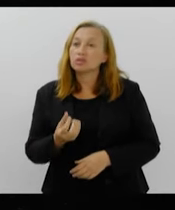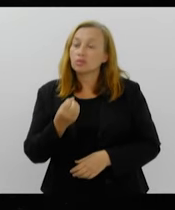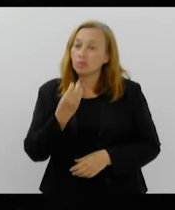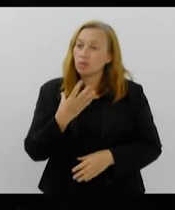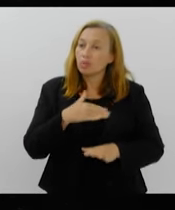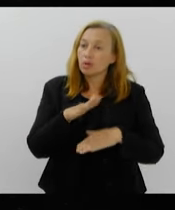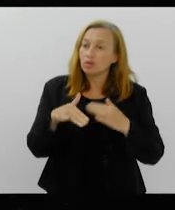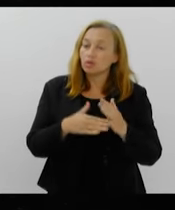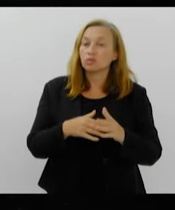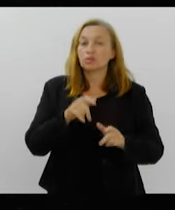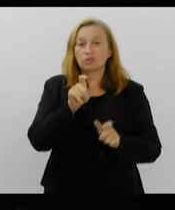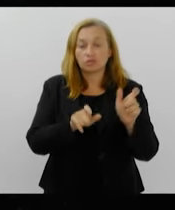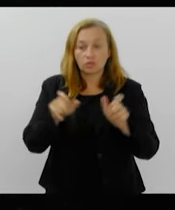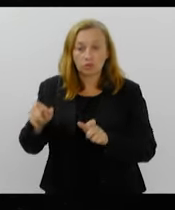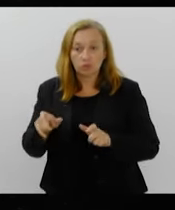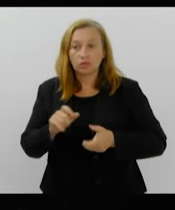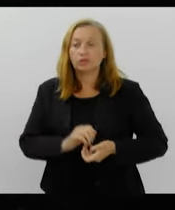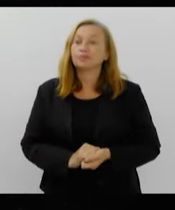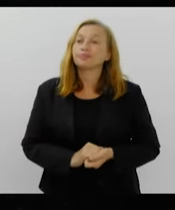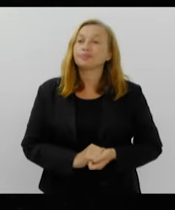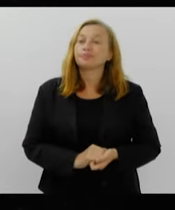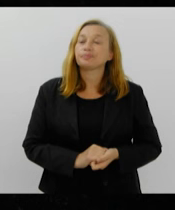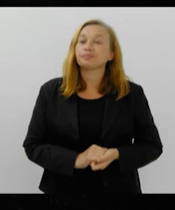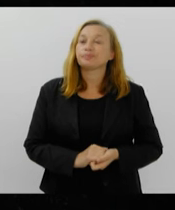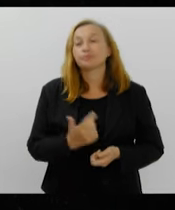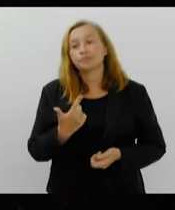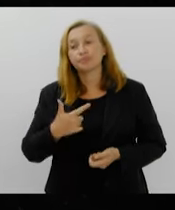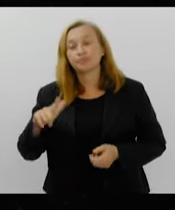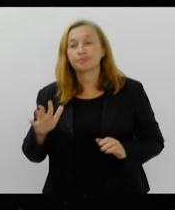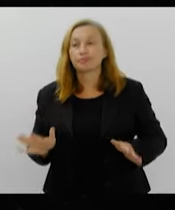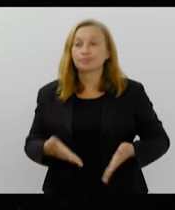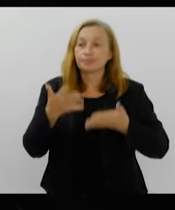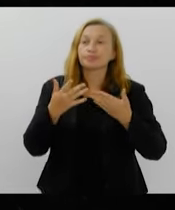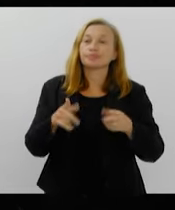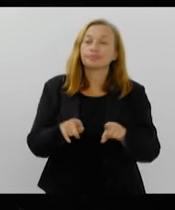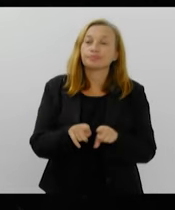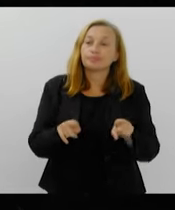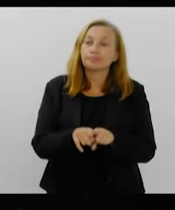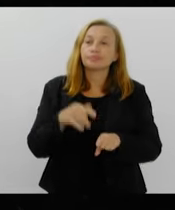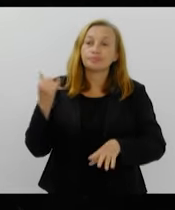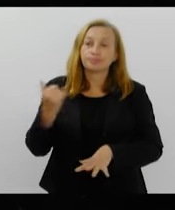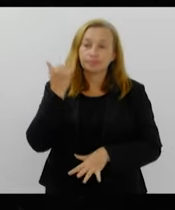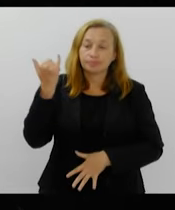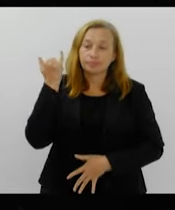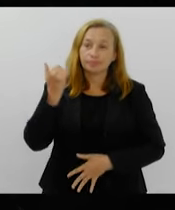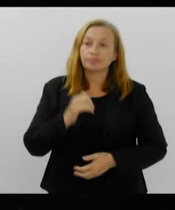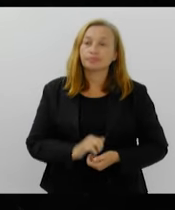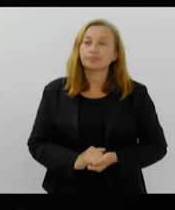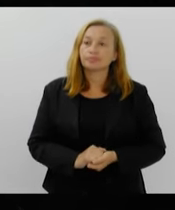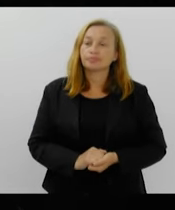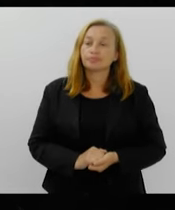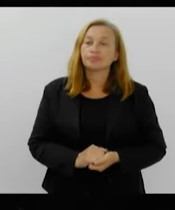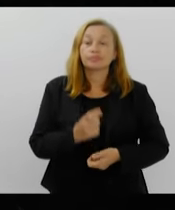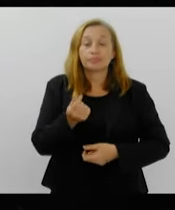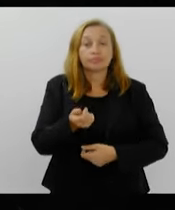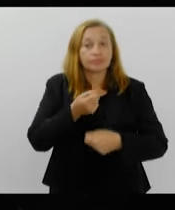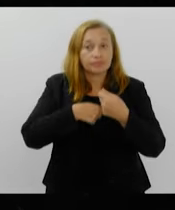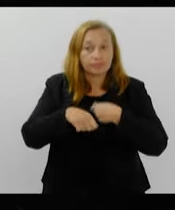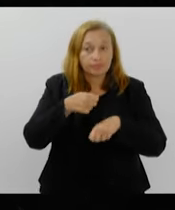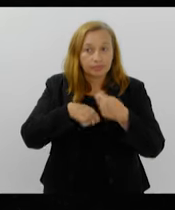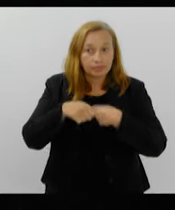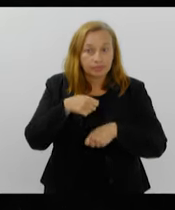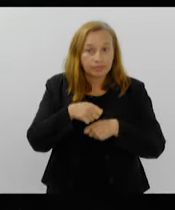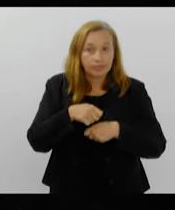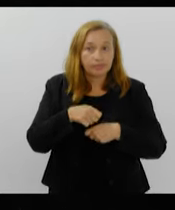para todas as pessoas uma outra iniciativa também muito importante que diz respeito à economia porque